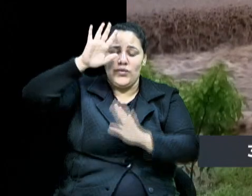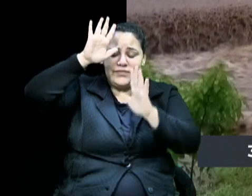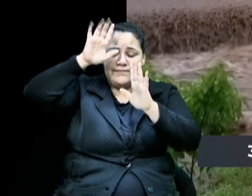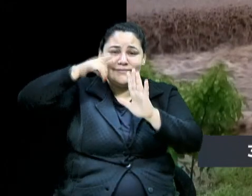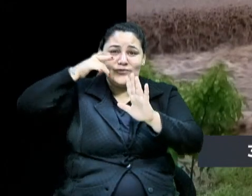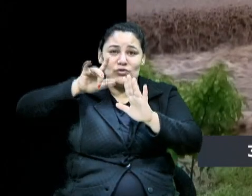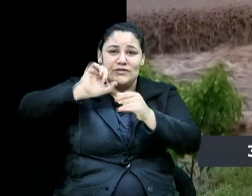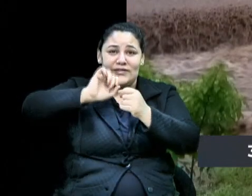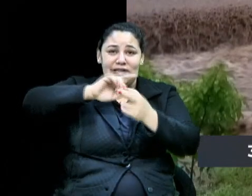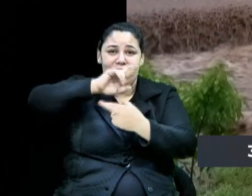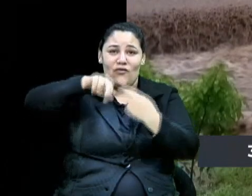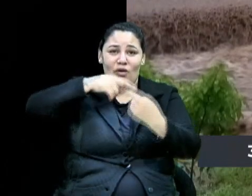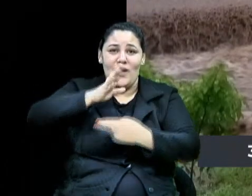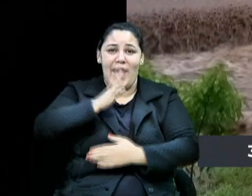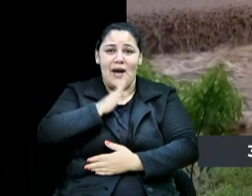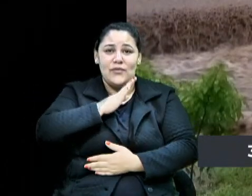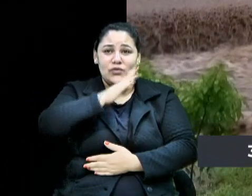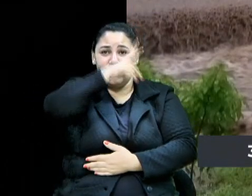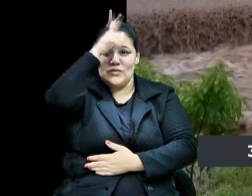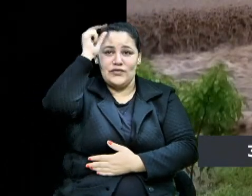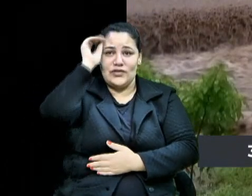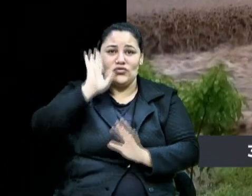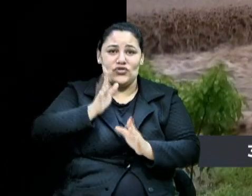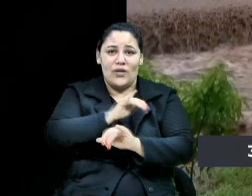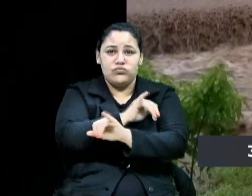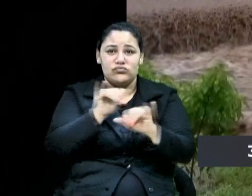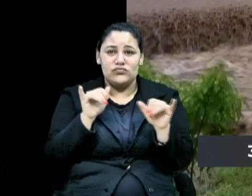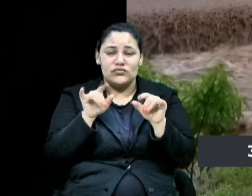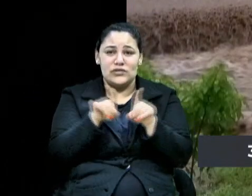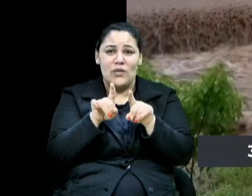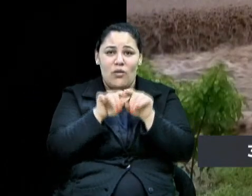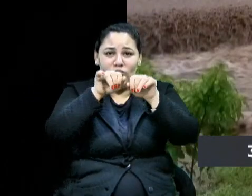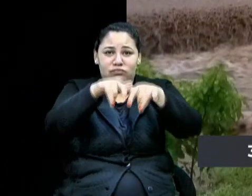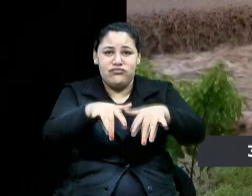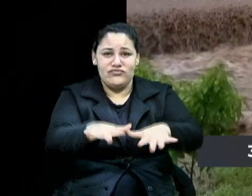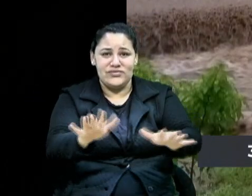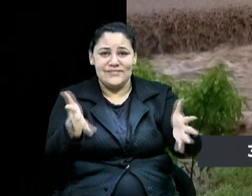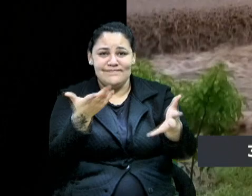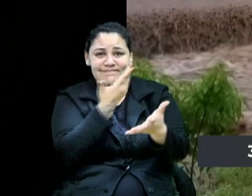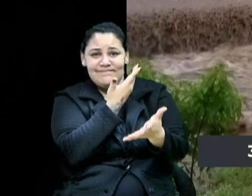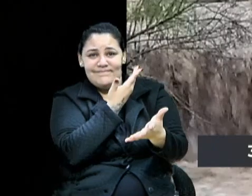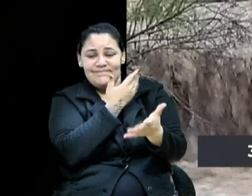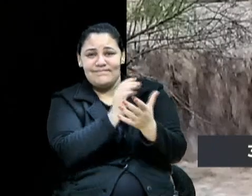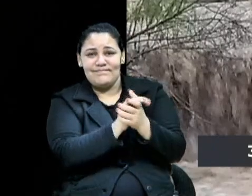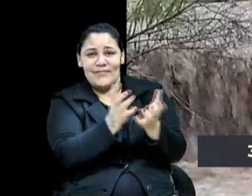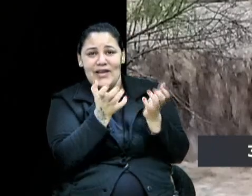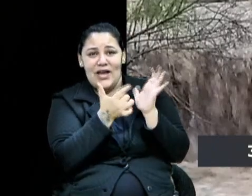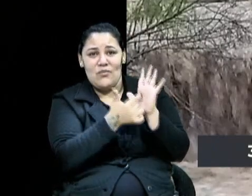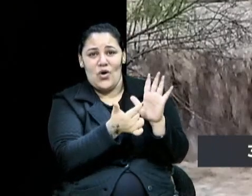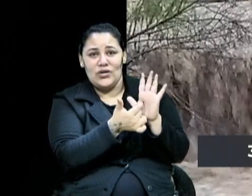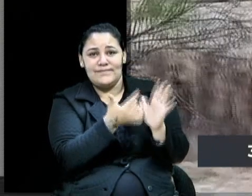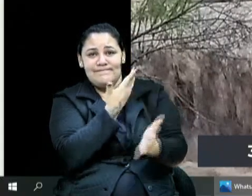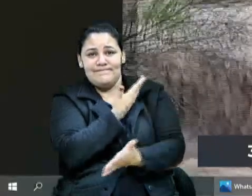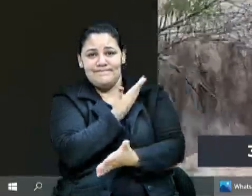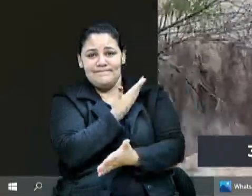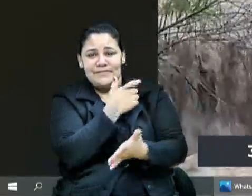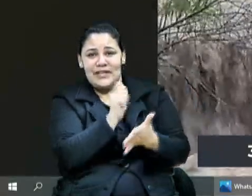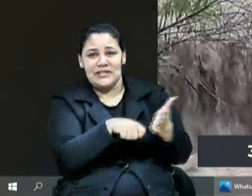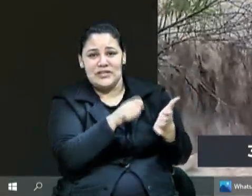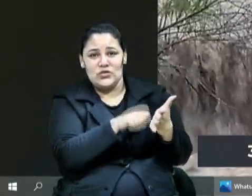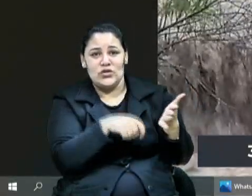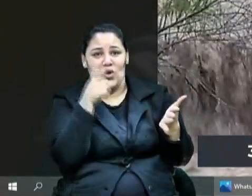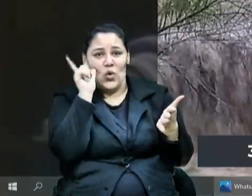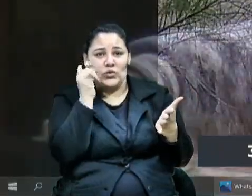tanques que o prefeito anunciou, enfim, assinou ontem. Eu quero que mostre ali a assinatura de ontem, se